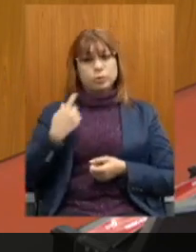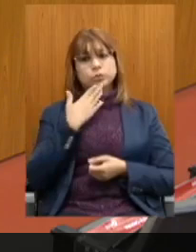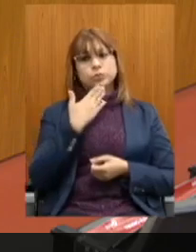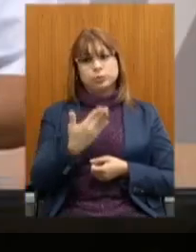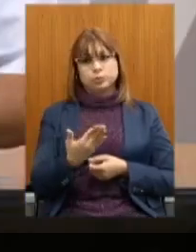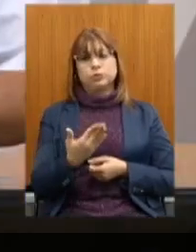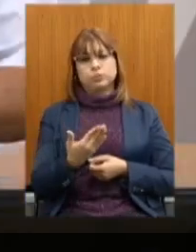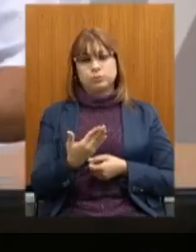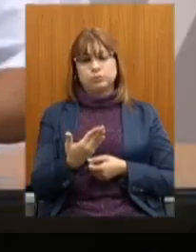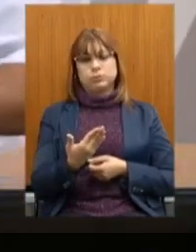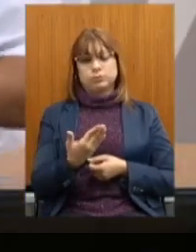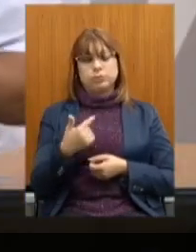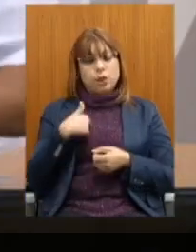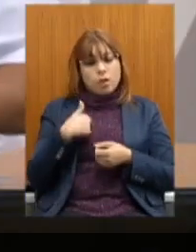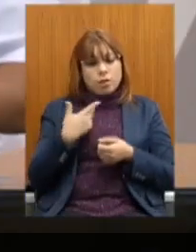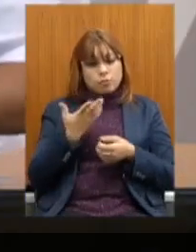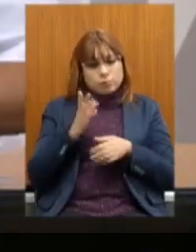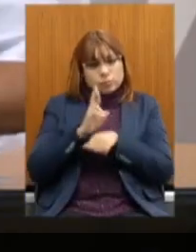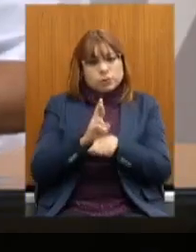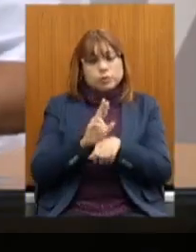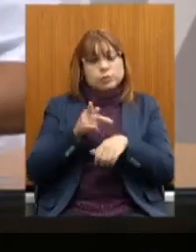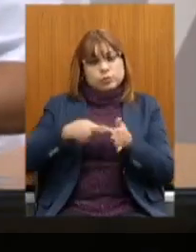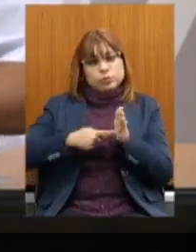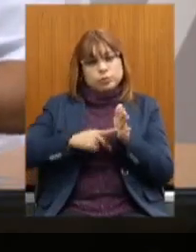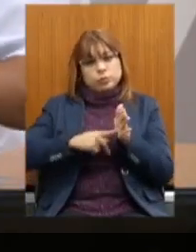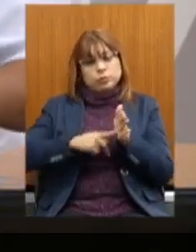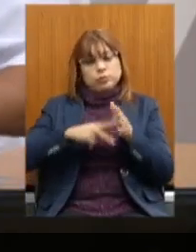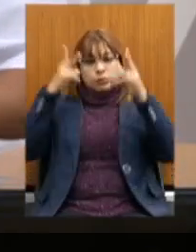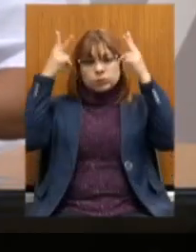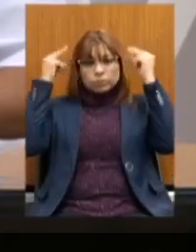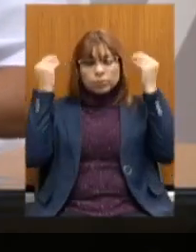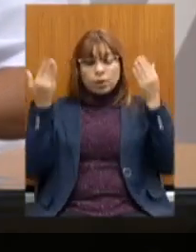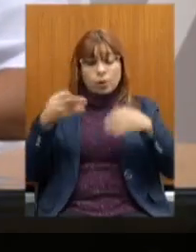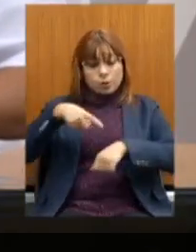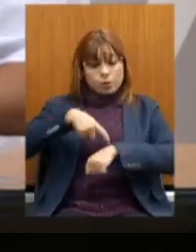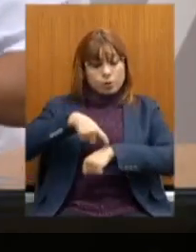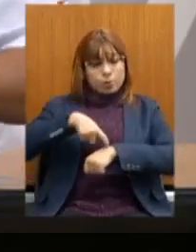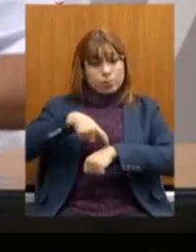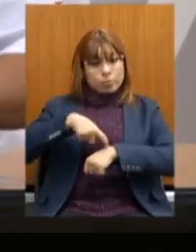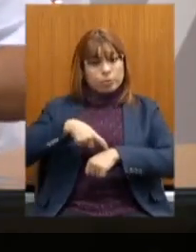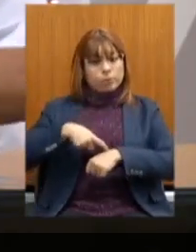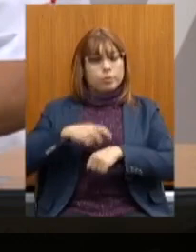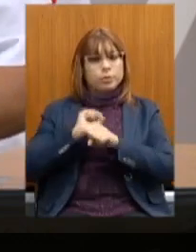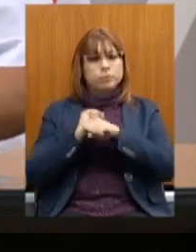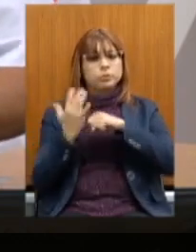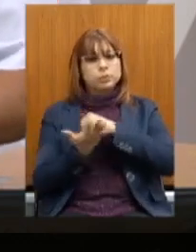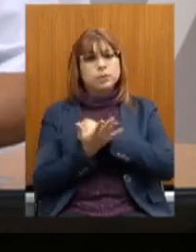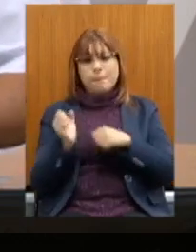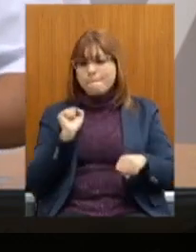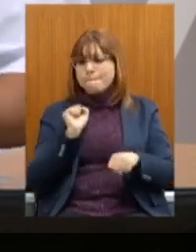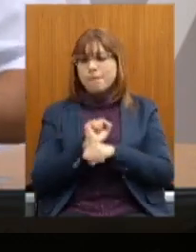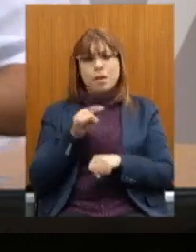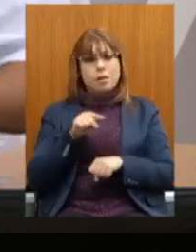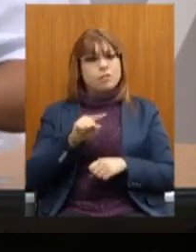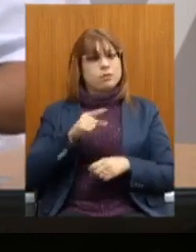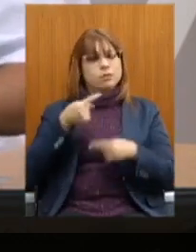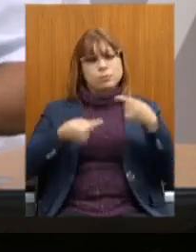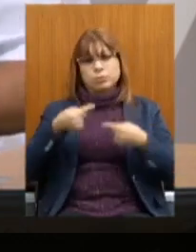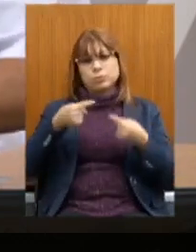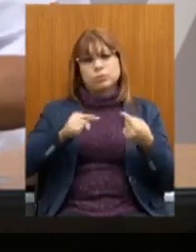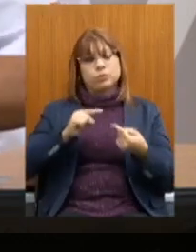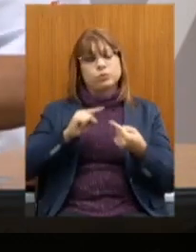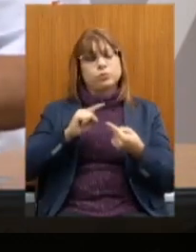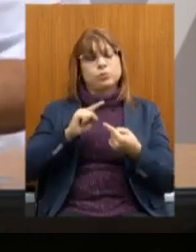enfermeiros, que, nesse momento de pandemia, que essa tramitação pare e volte